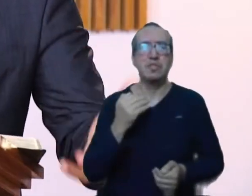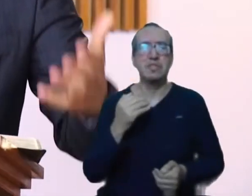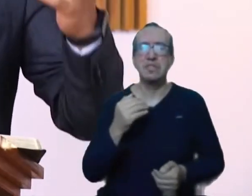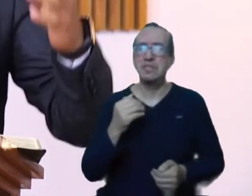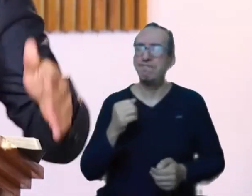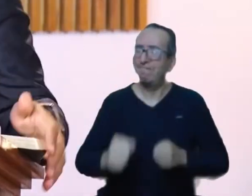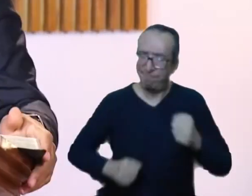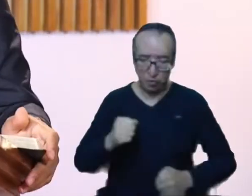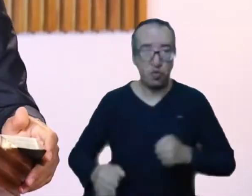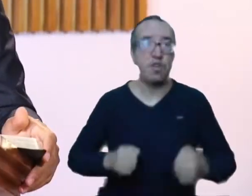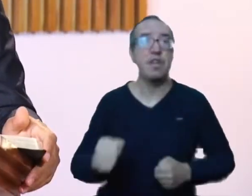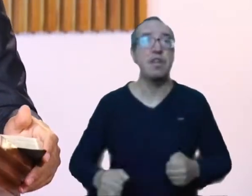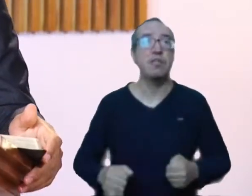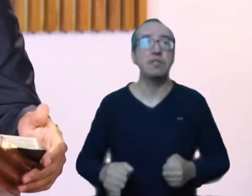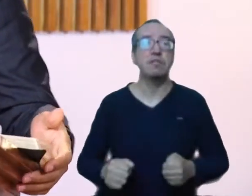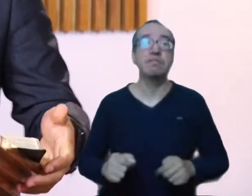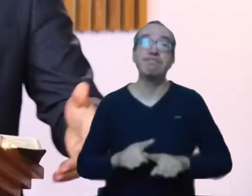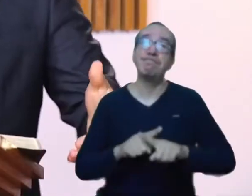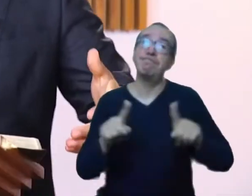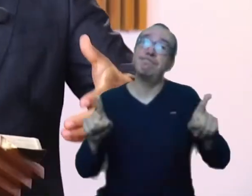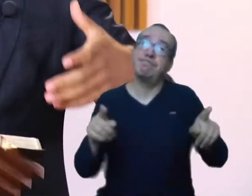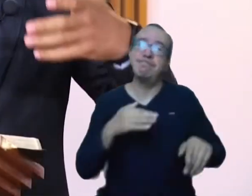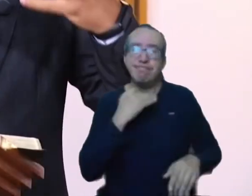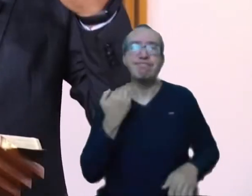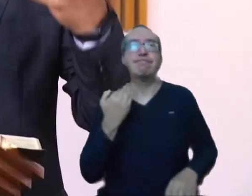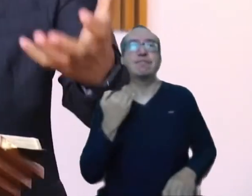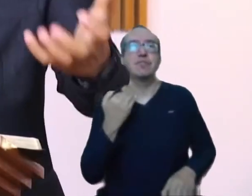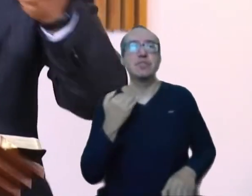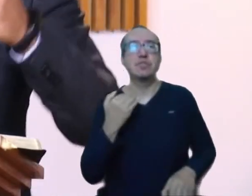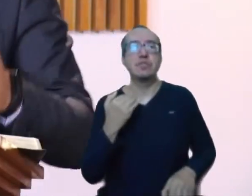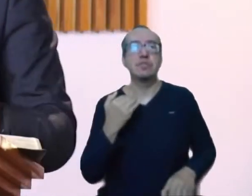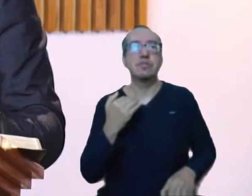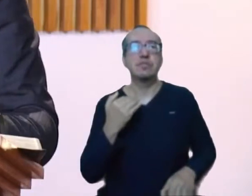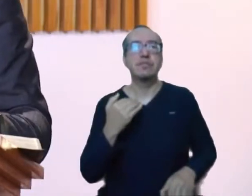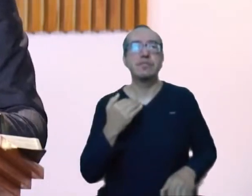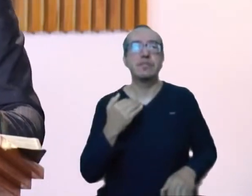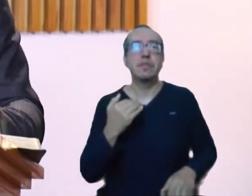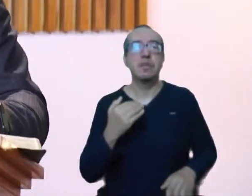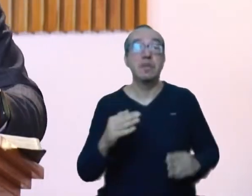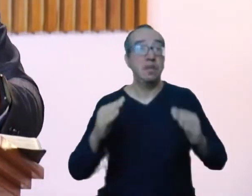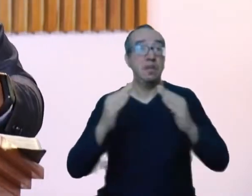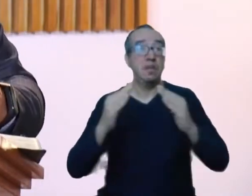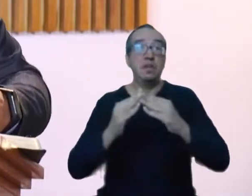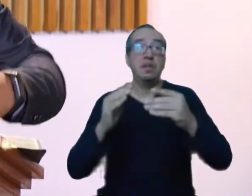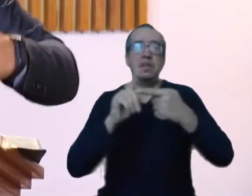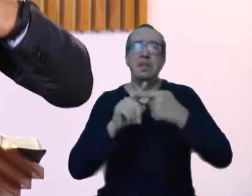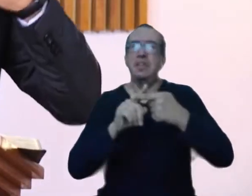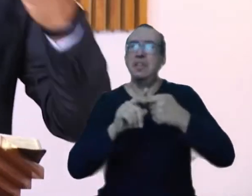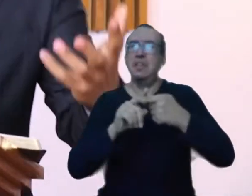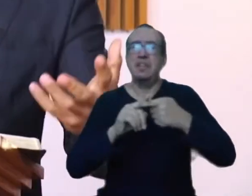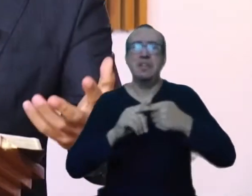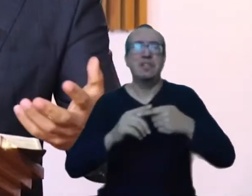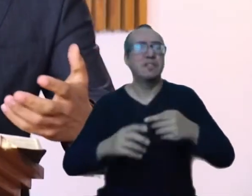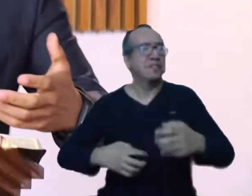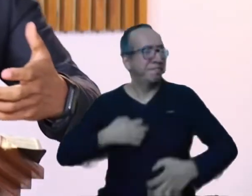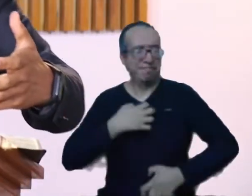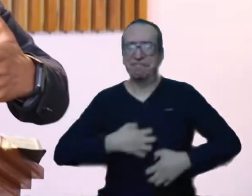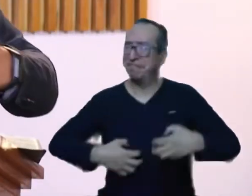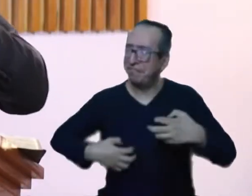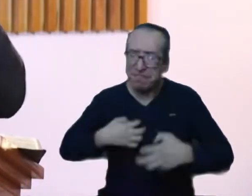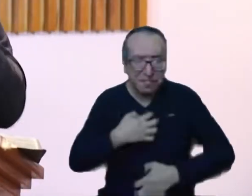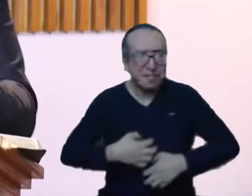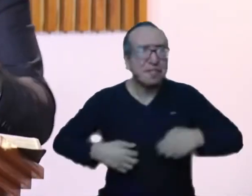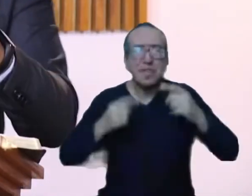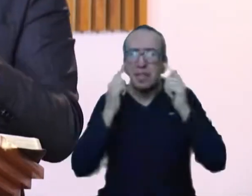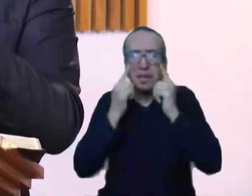estava morto. E a igreja entrou em desespero. A igreja começa a chorar, eles começam